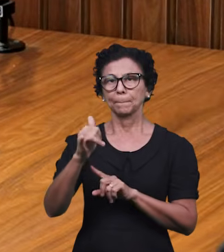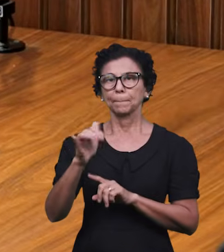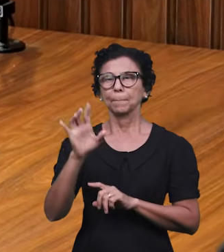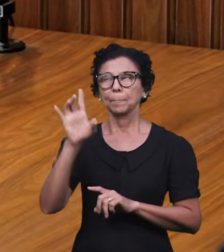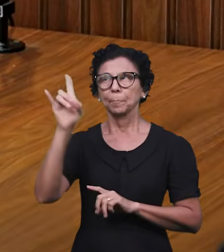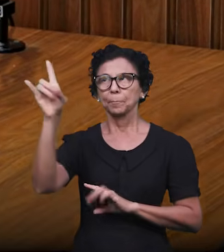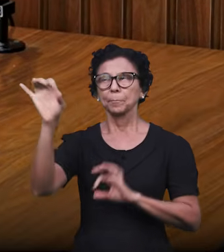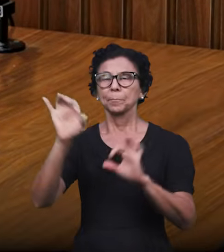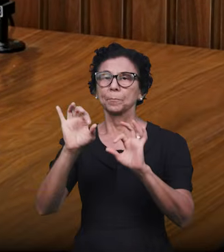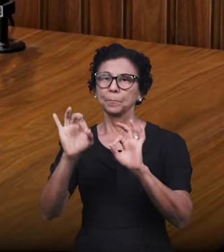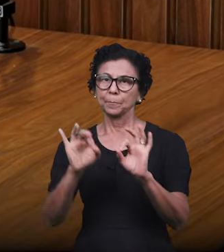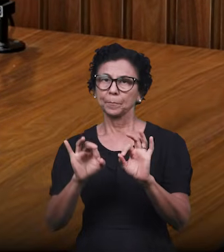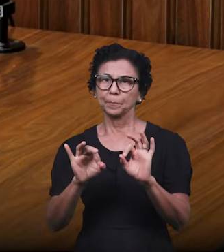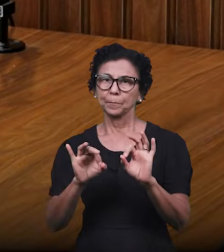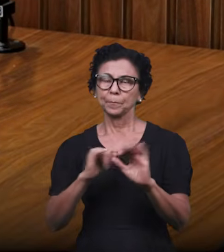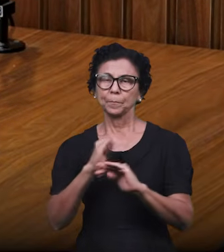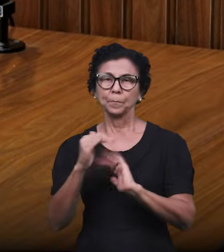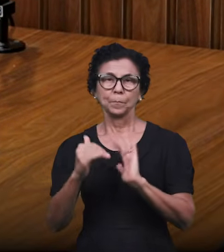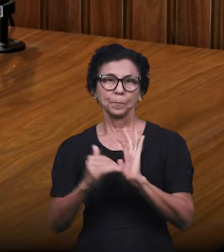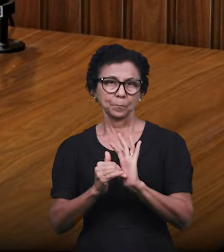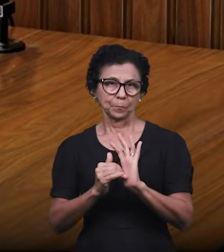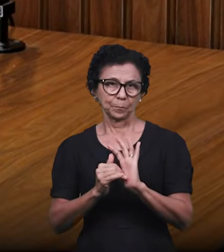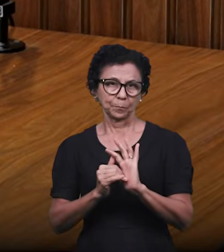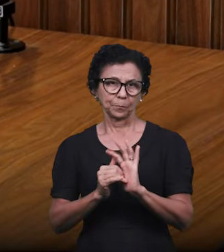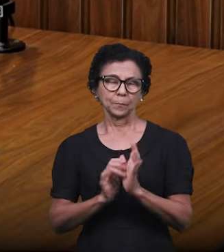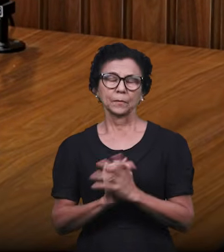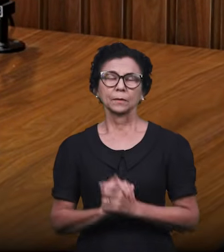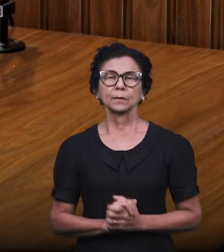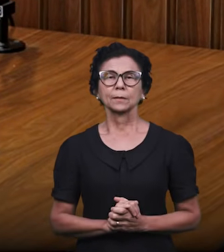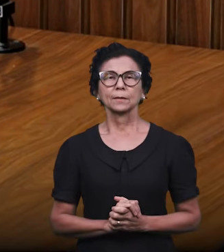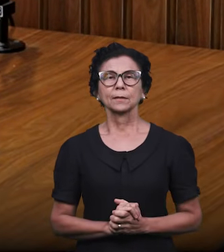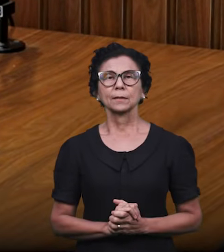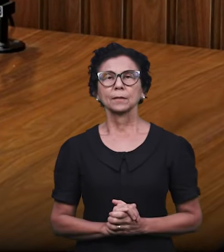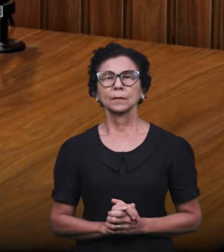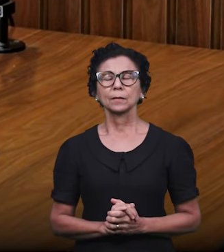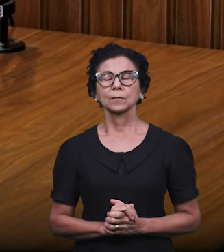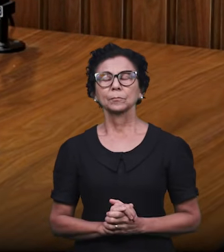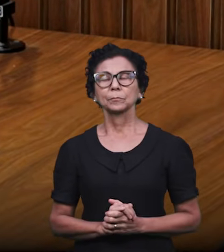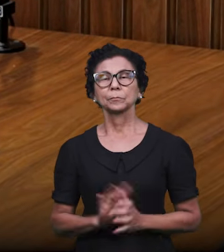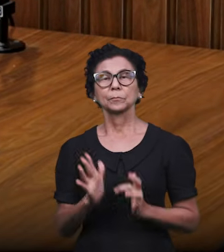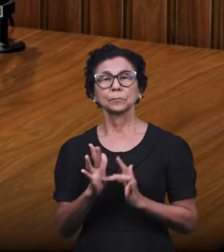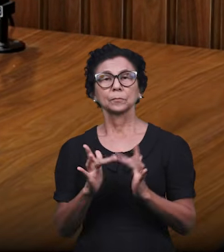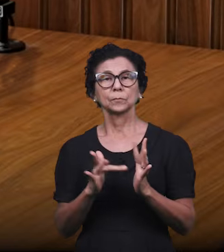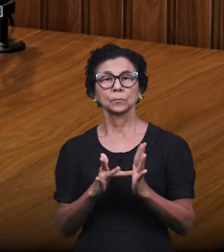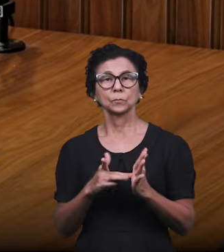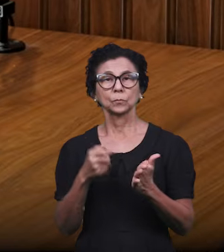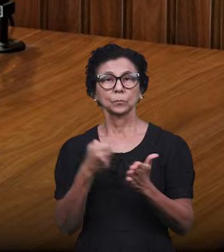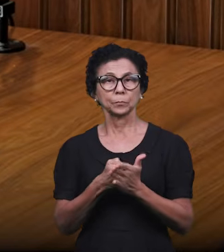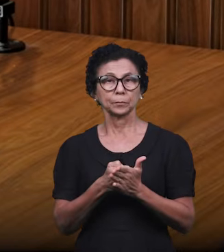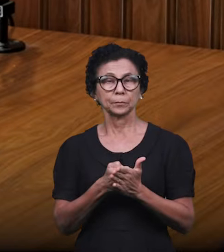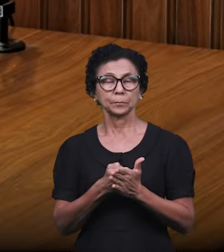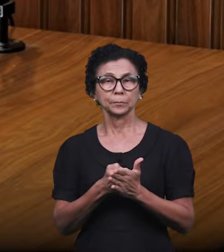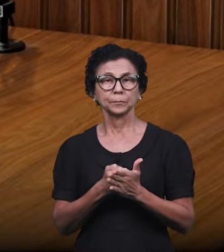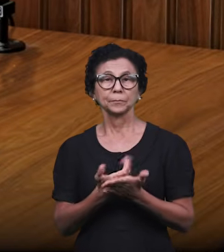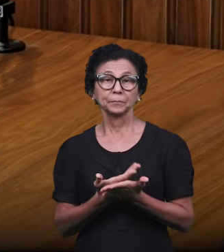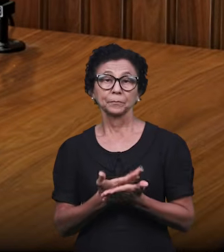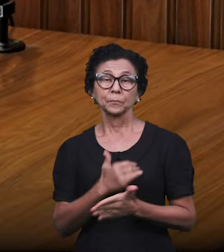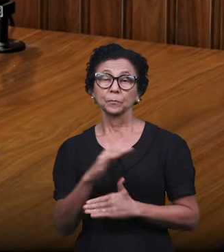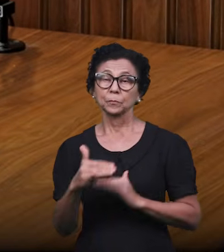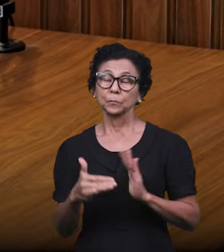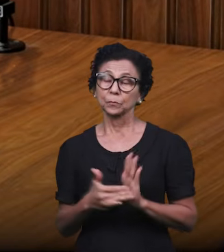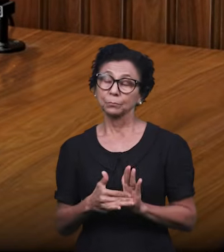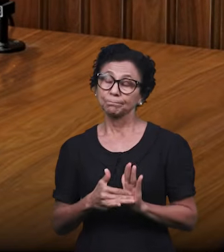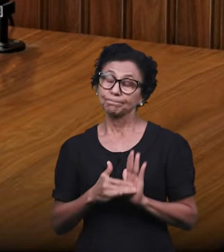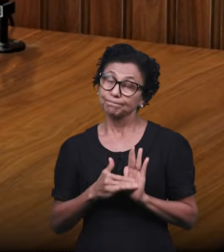aquele que ia executar o projeto. E o Filho, ele fez isso de maneira maravilhosa, né? Podíamos até encerrar com aquele texto, né? Como